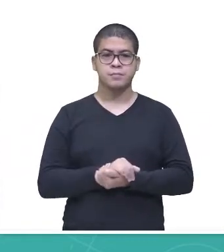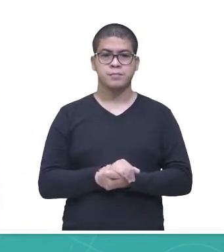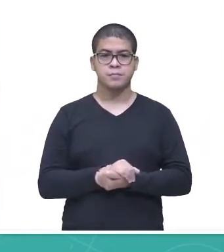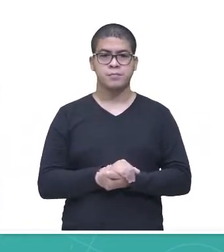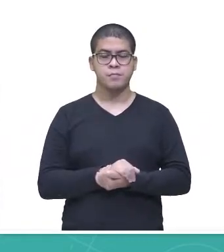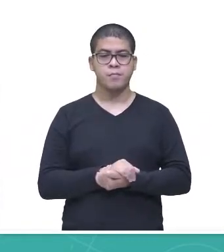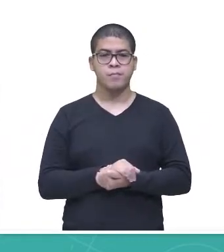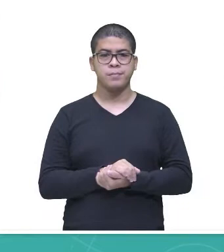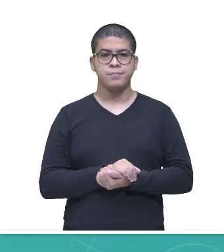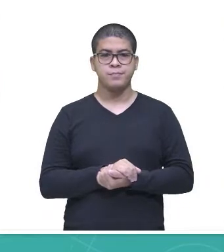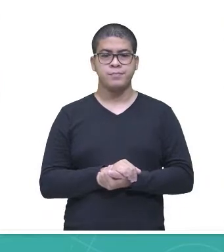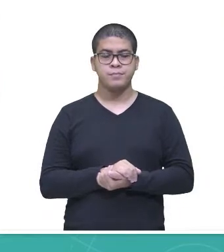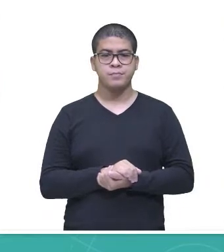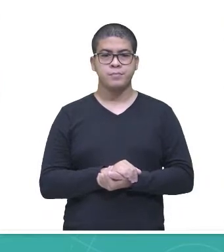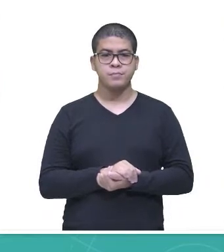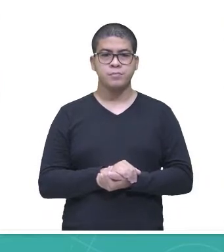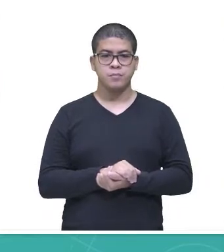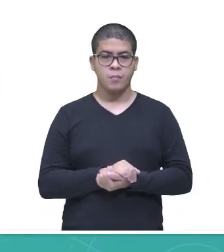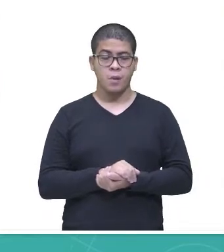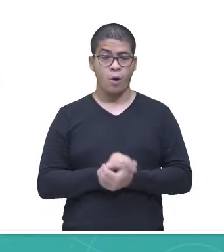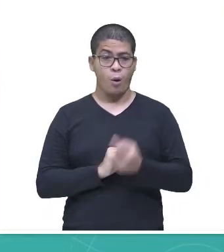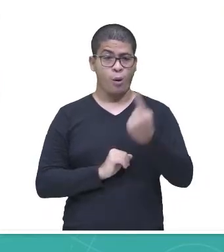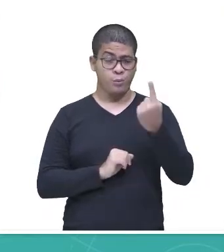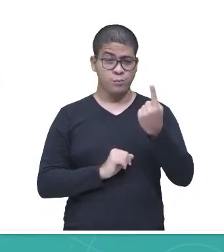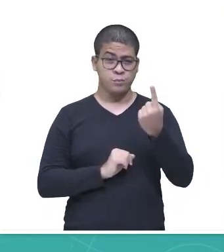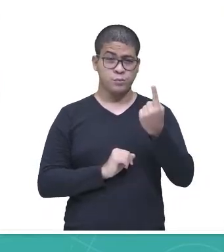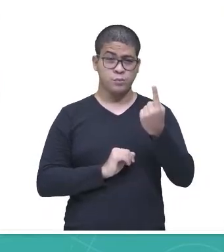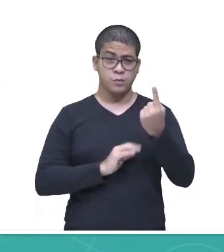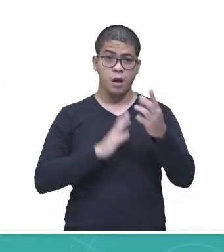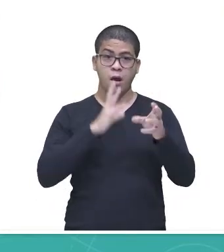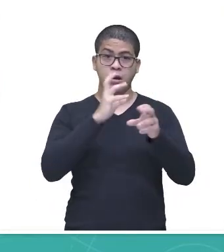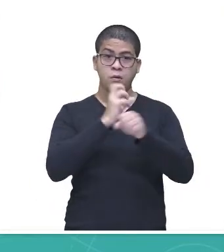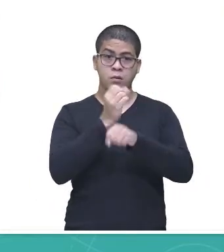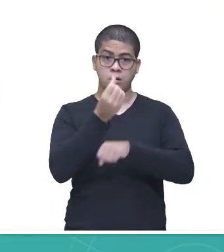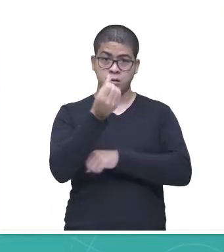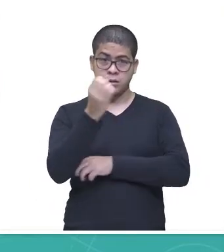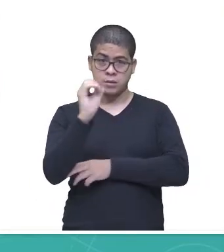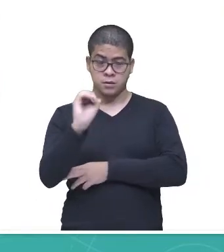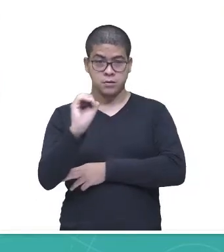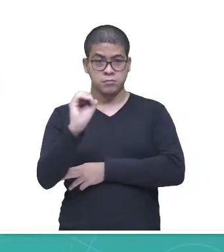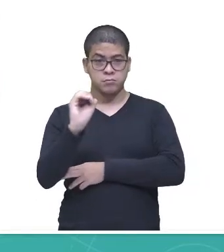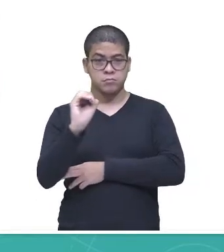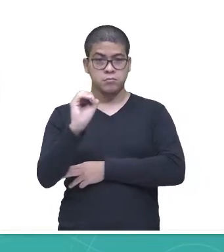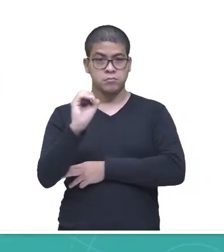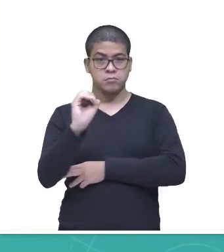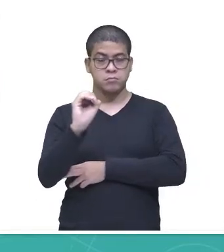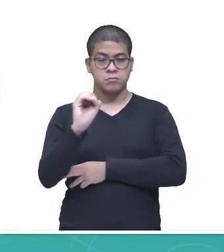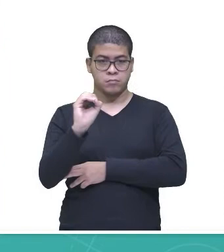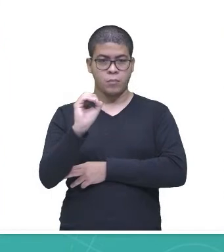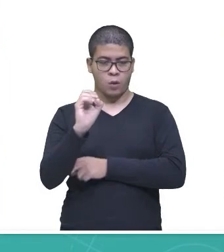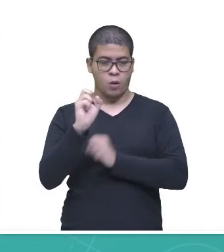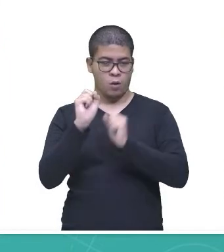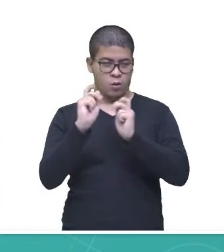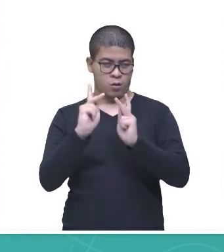Olha só. 1 grau equivale a 60 minutos,